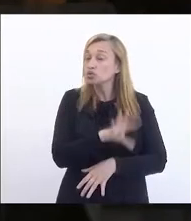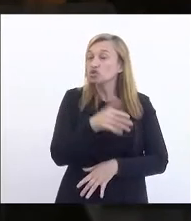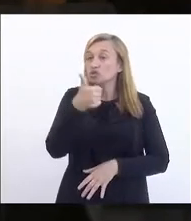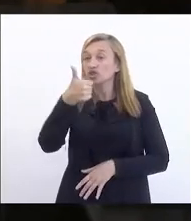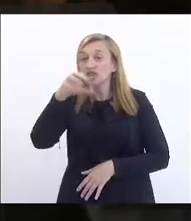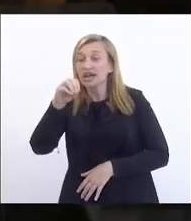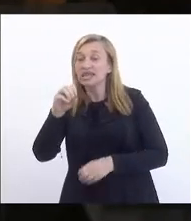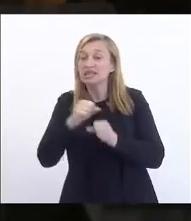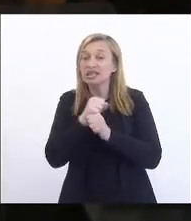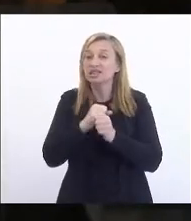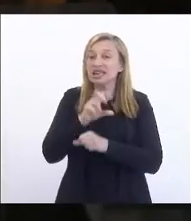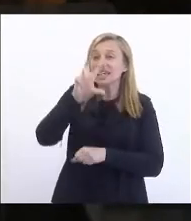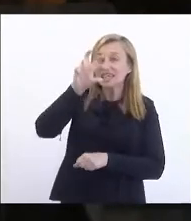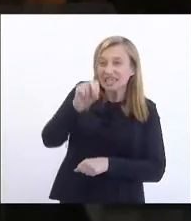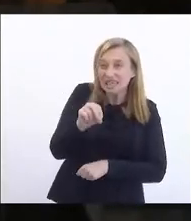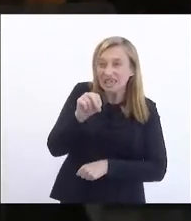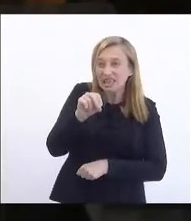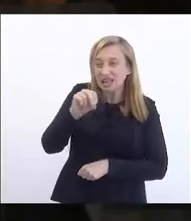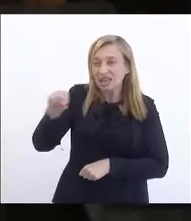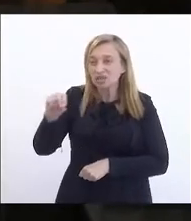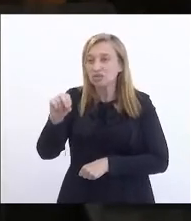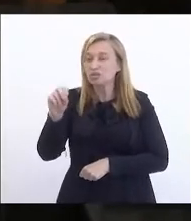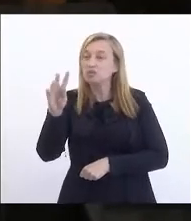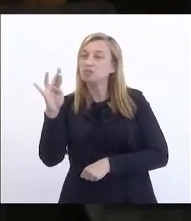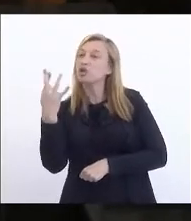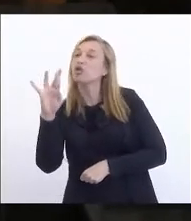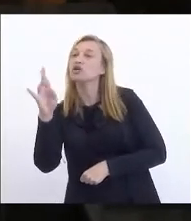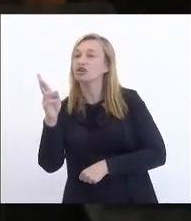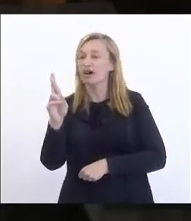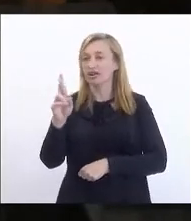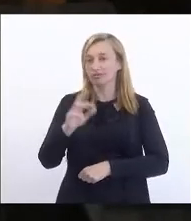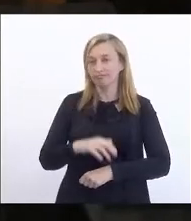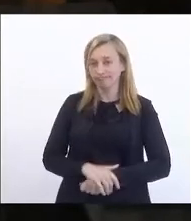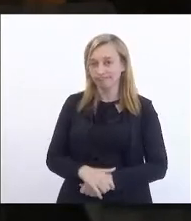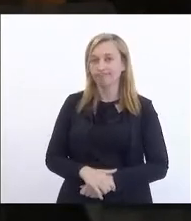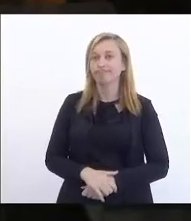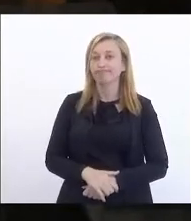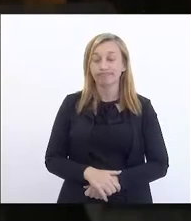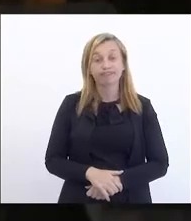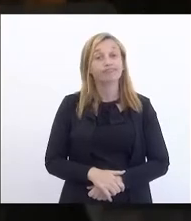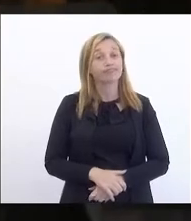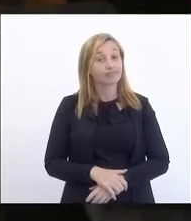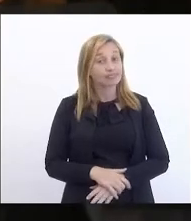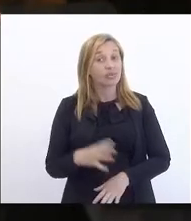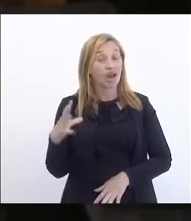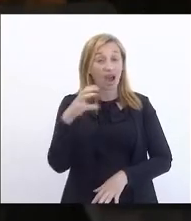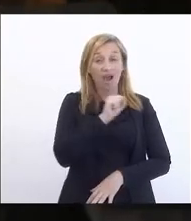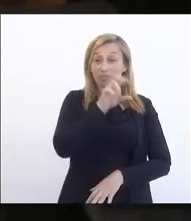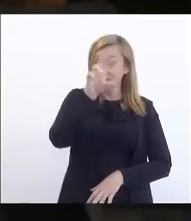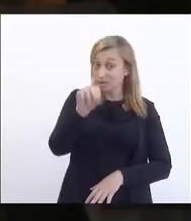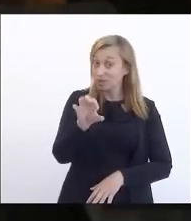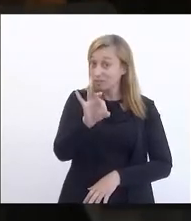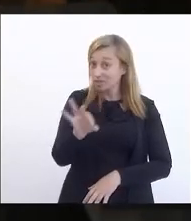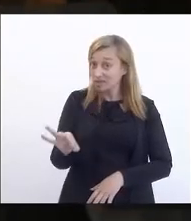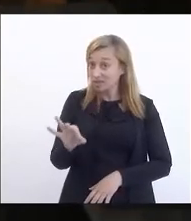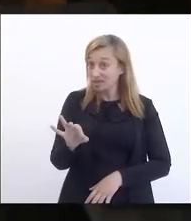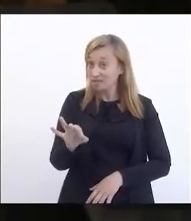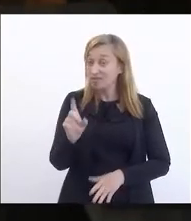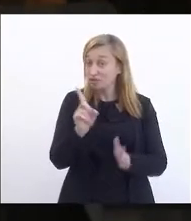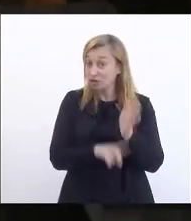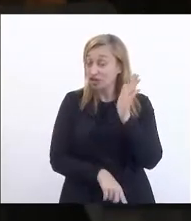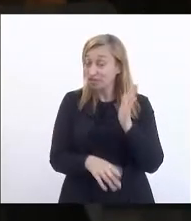500 bilhões de reais. Logo, 50% foi de